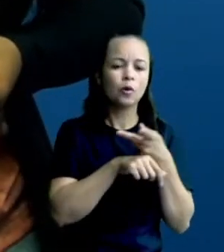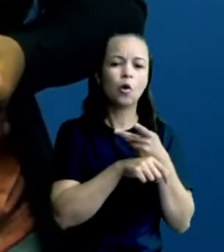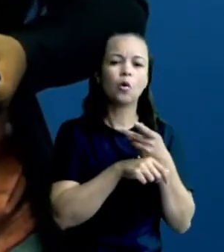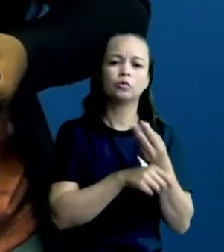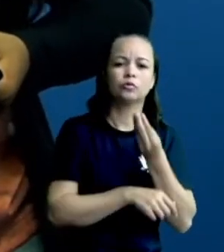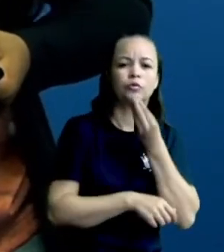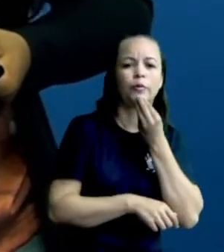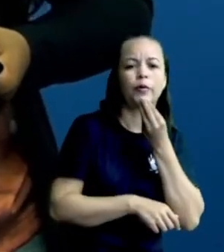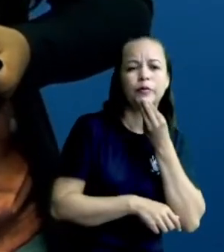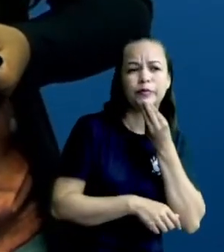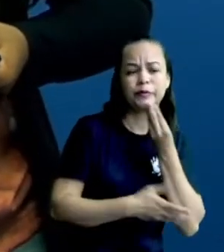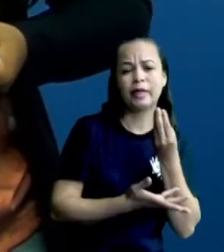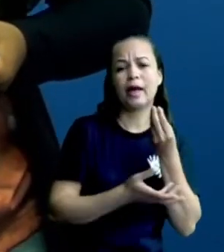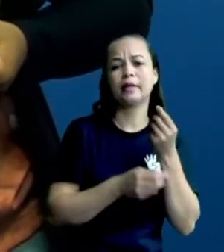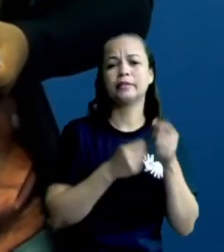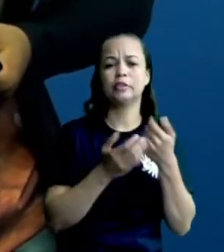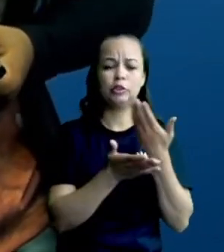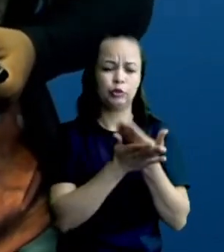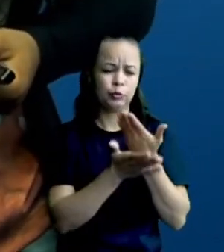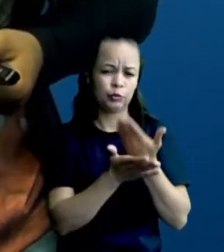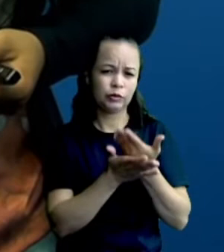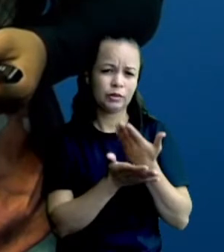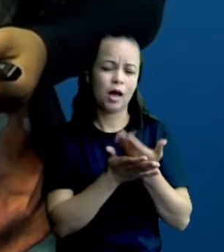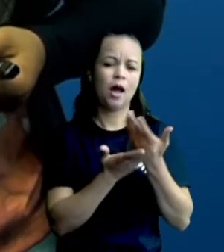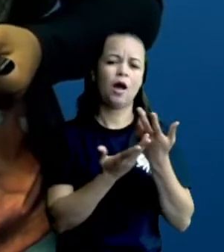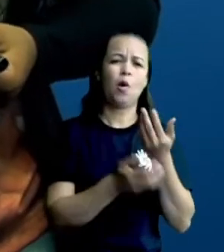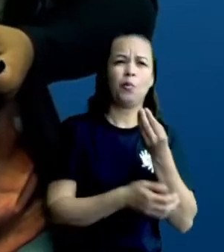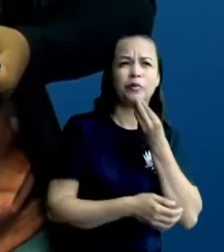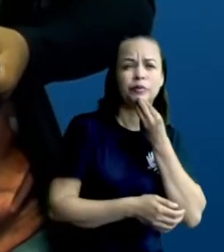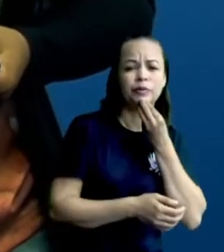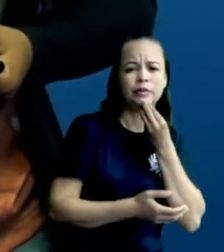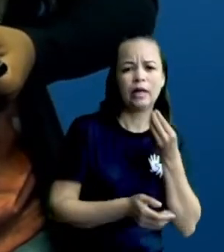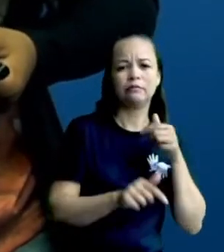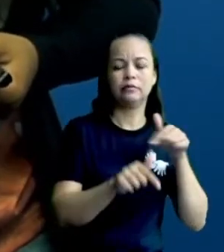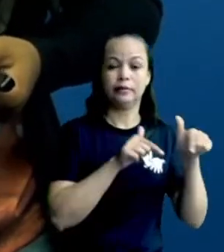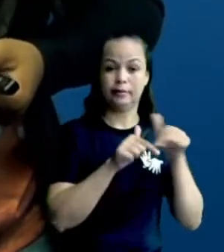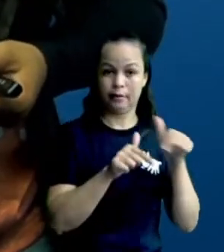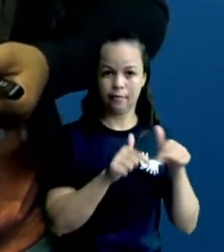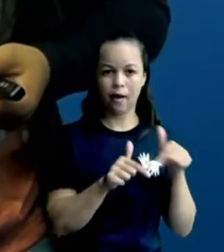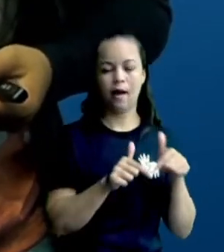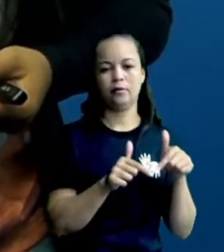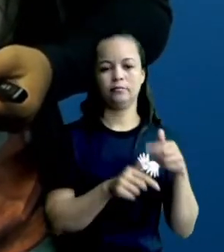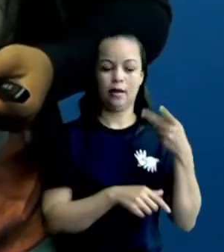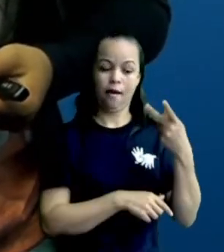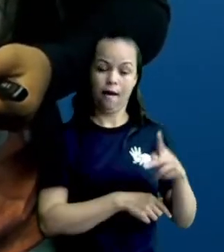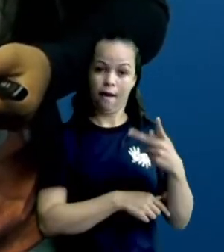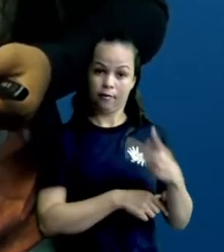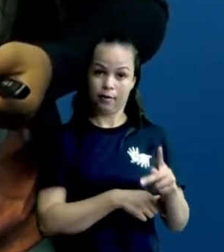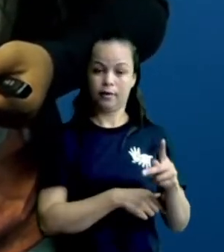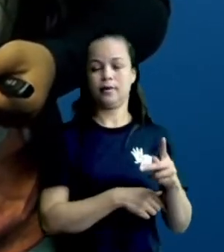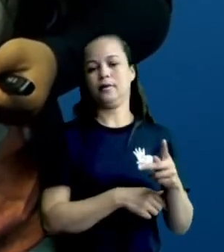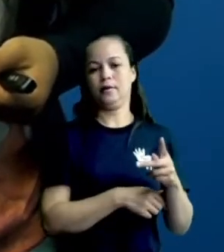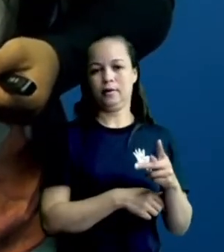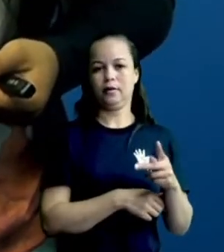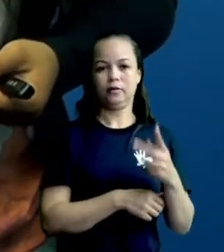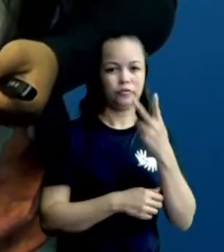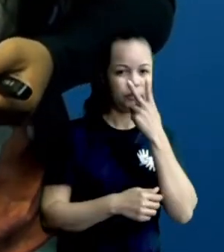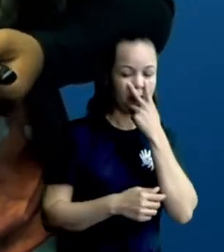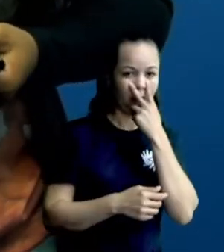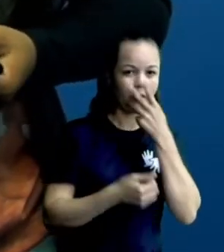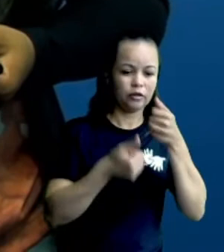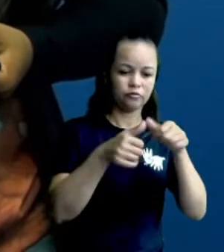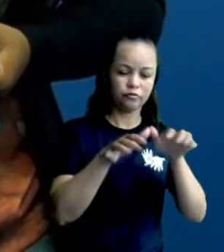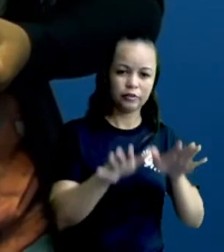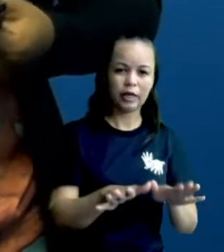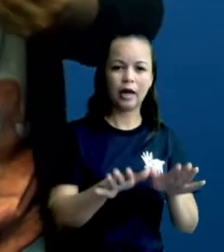oportunidades de estudo, oportunidades de emprego. Aqui se instalaram